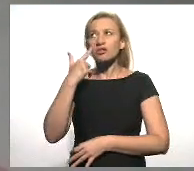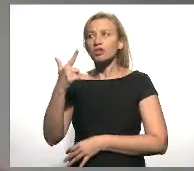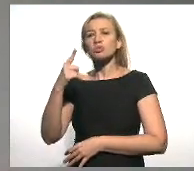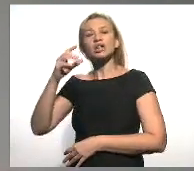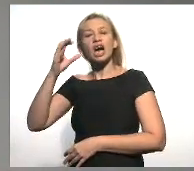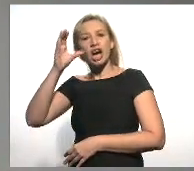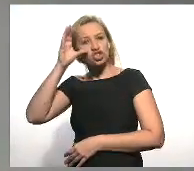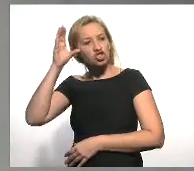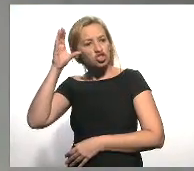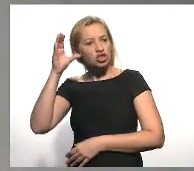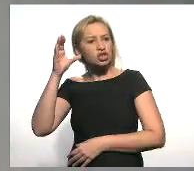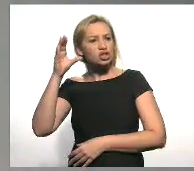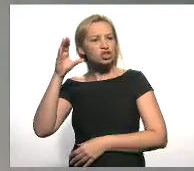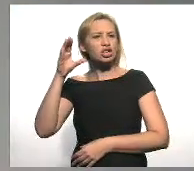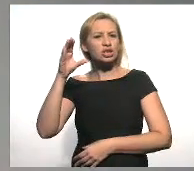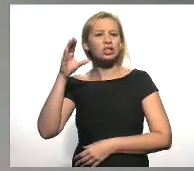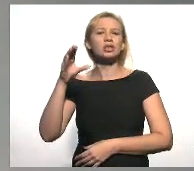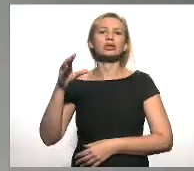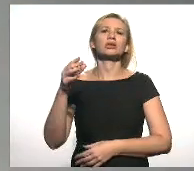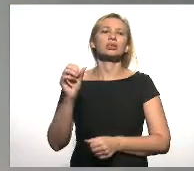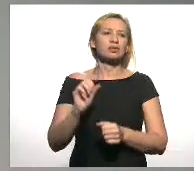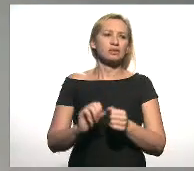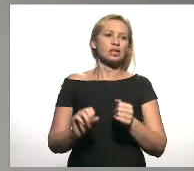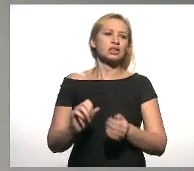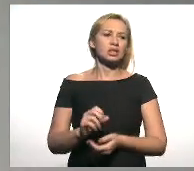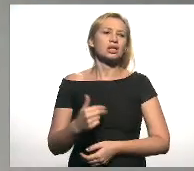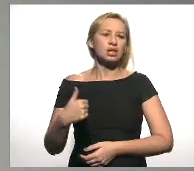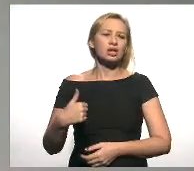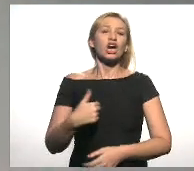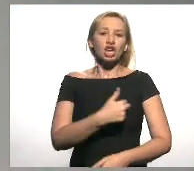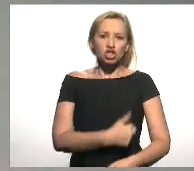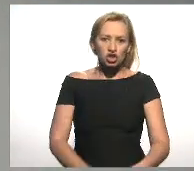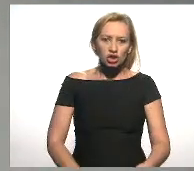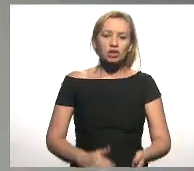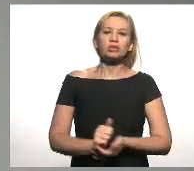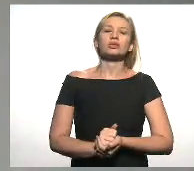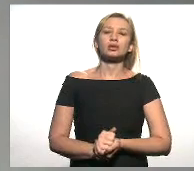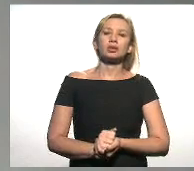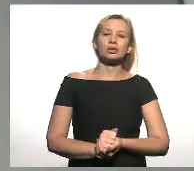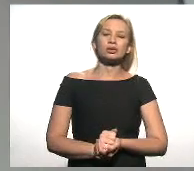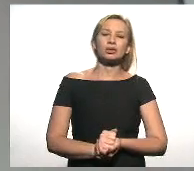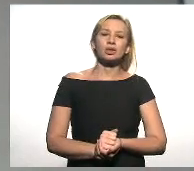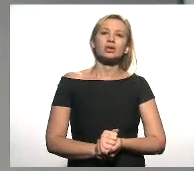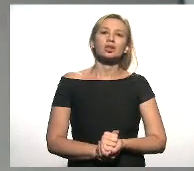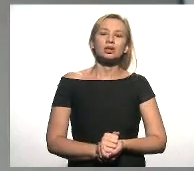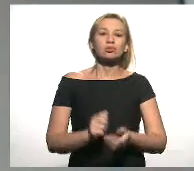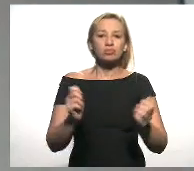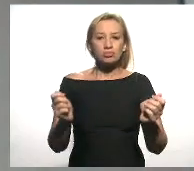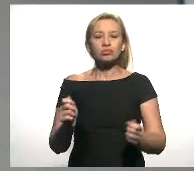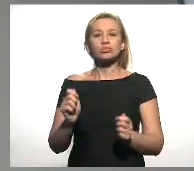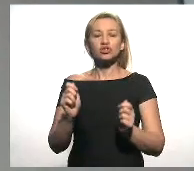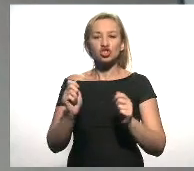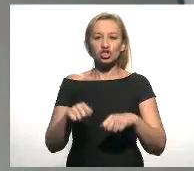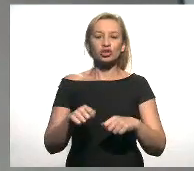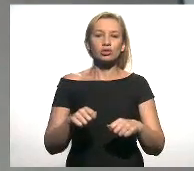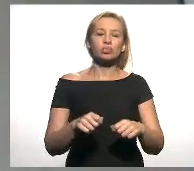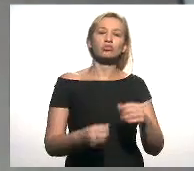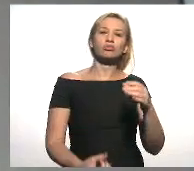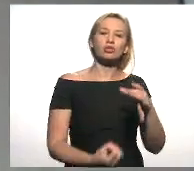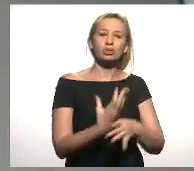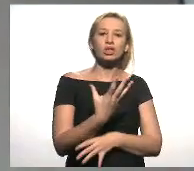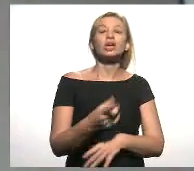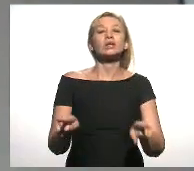larga escala desde o início da pandemia para garantir a produção de equipamentos. A gente viu o presidente dos Estados Unidos,